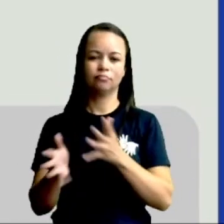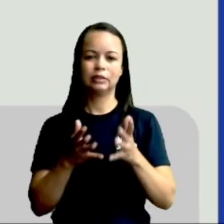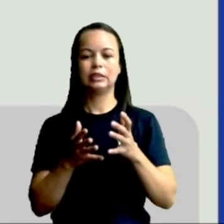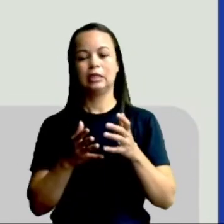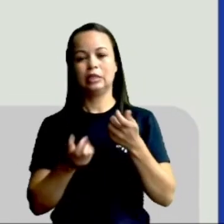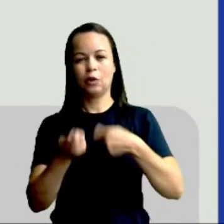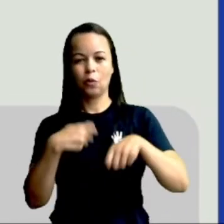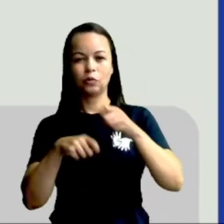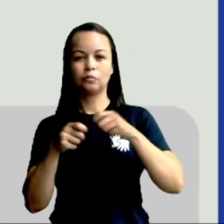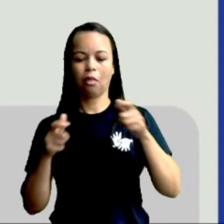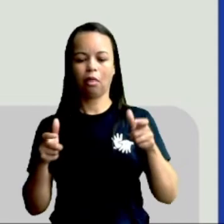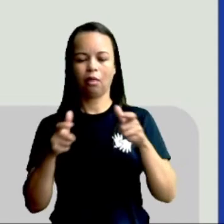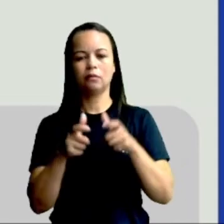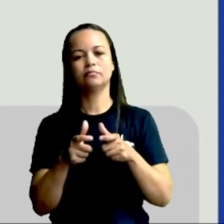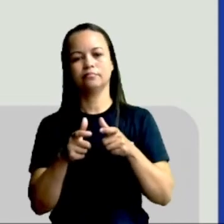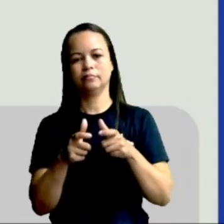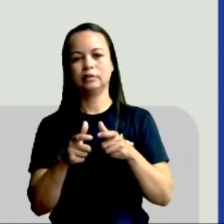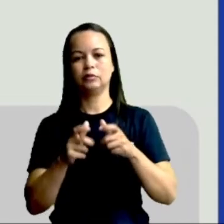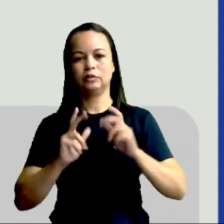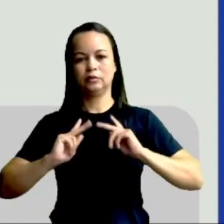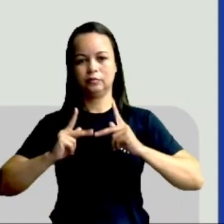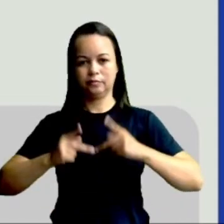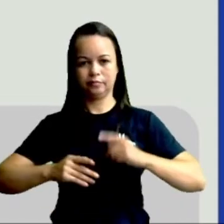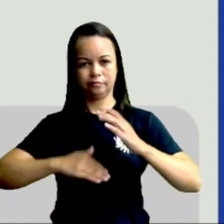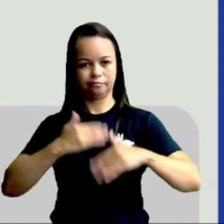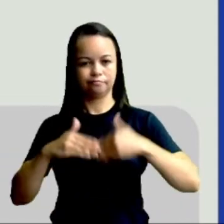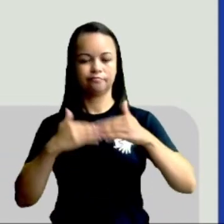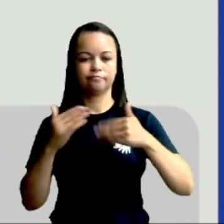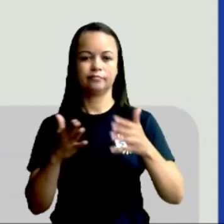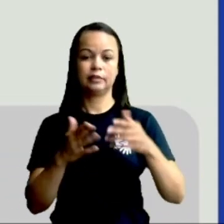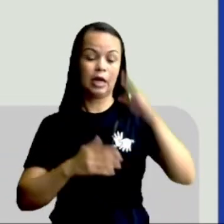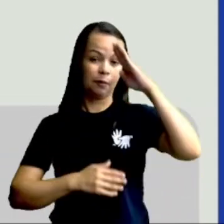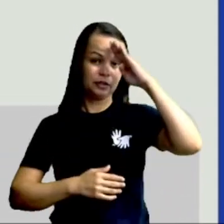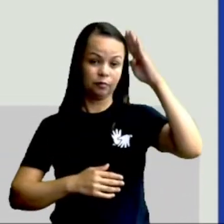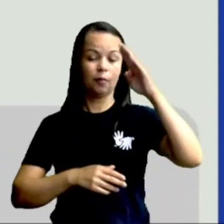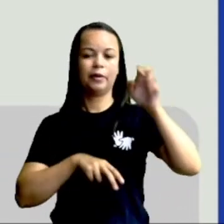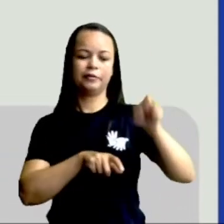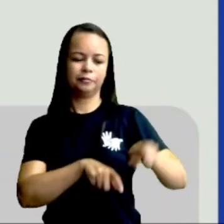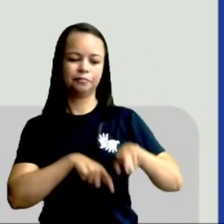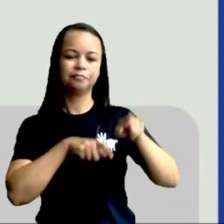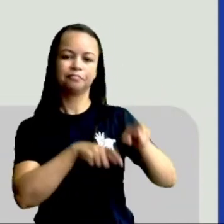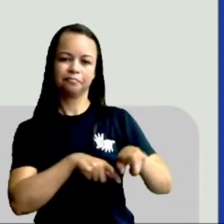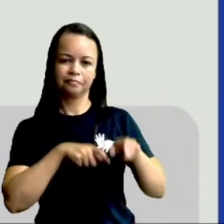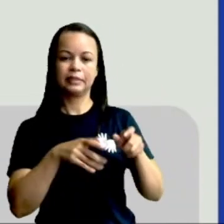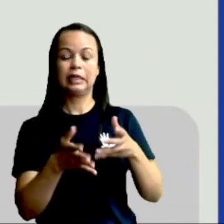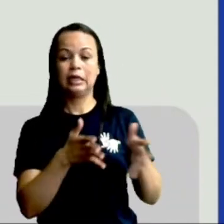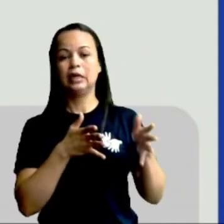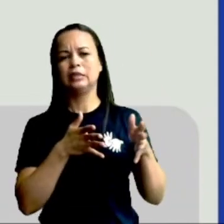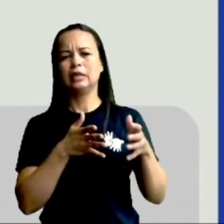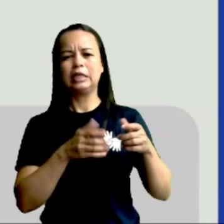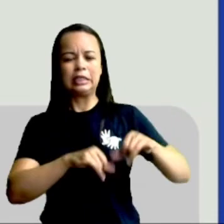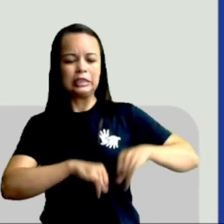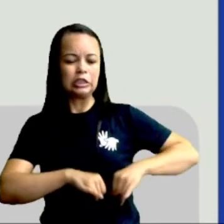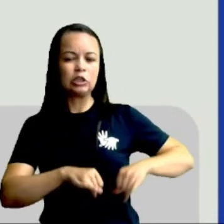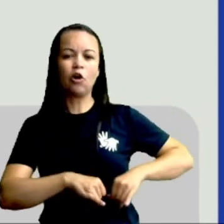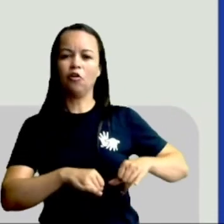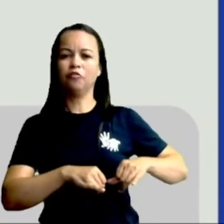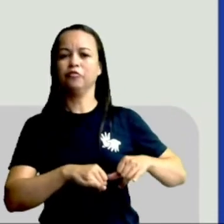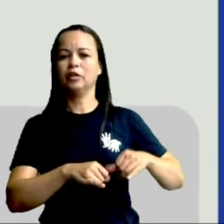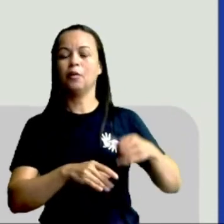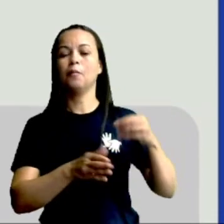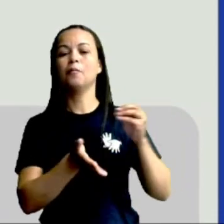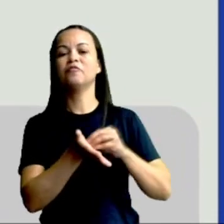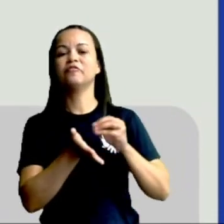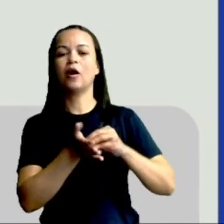é o Índice de Desenvolvimento Humano. Principalmente nas áreas rurais, que sofrem nos longos períodos sem